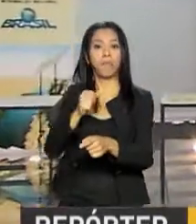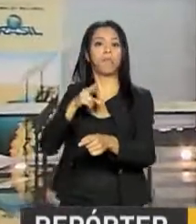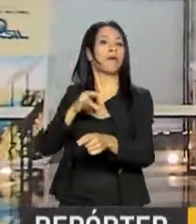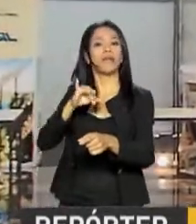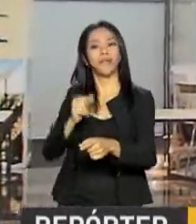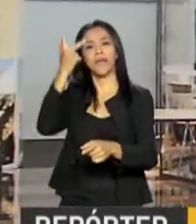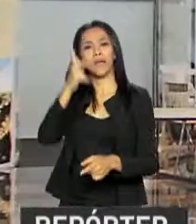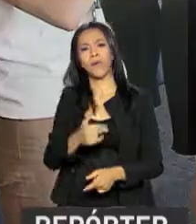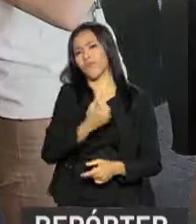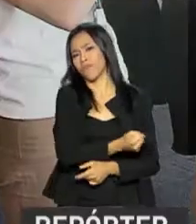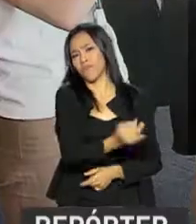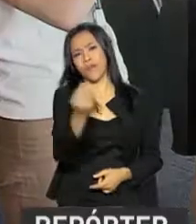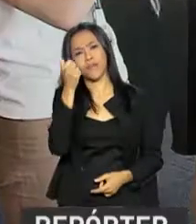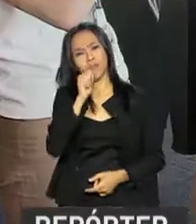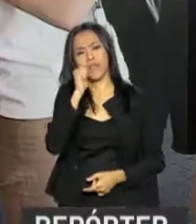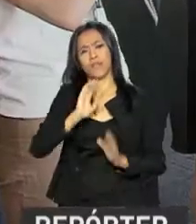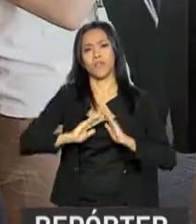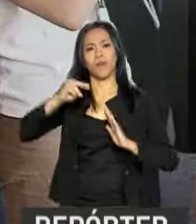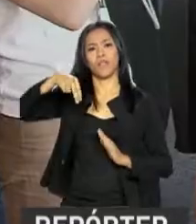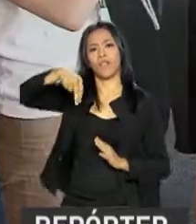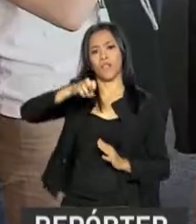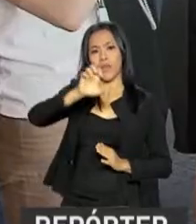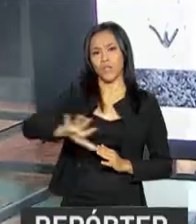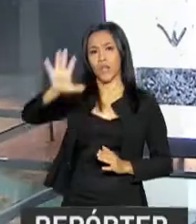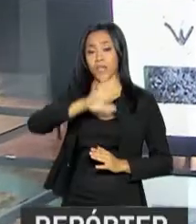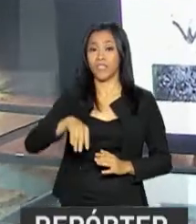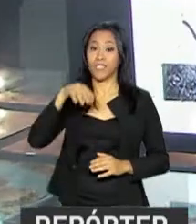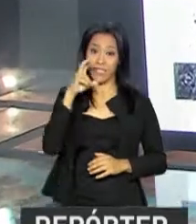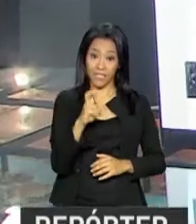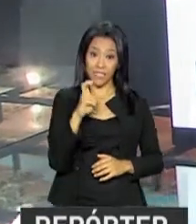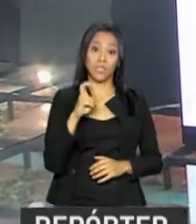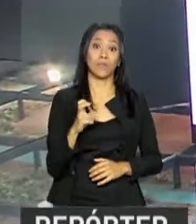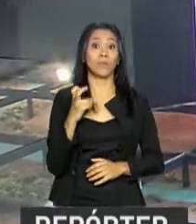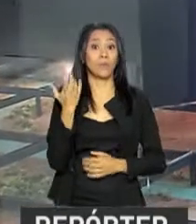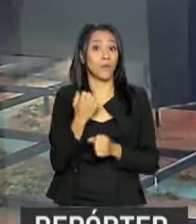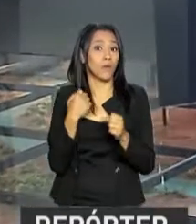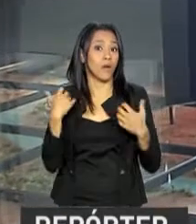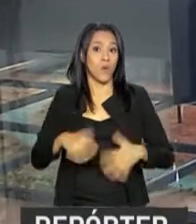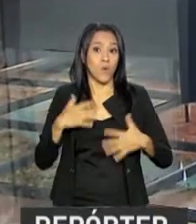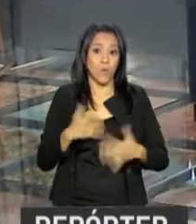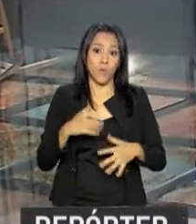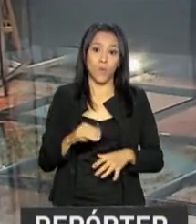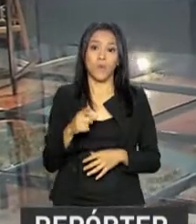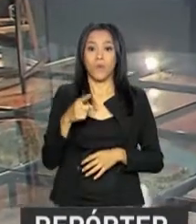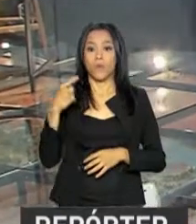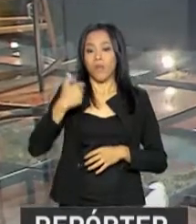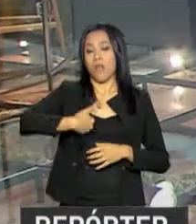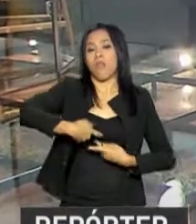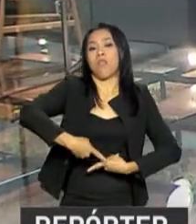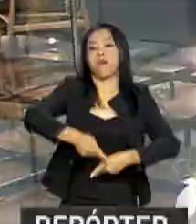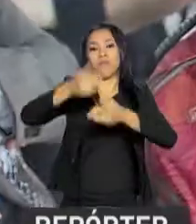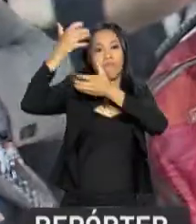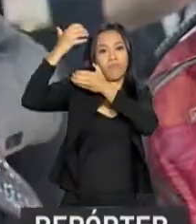mulheres nordestinas que ao longo de quase cinco séculos carrega uma lata na cabeça e sofrem com a falta de chuva